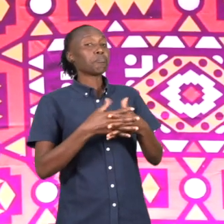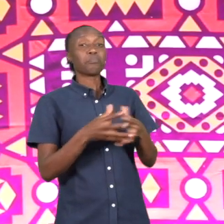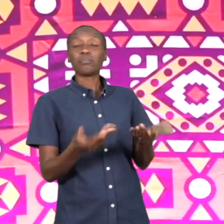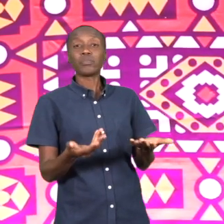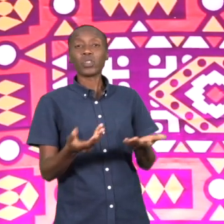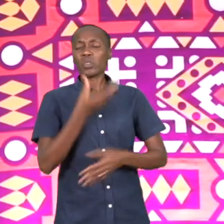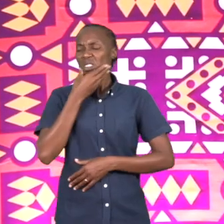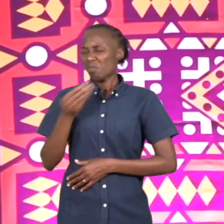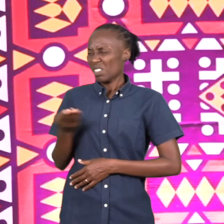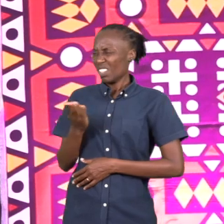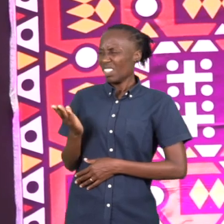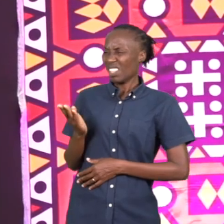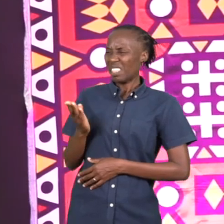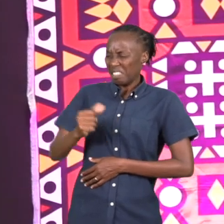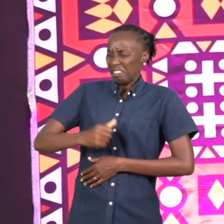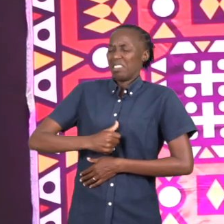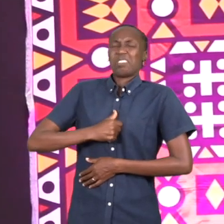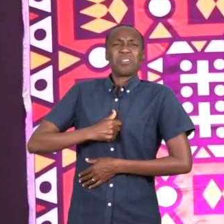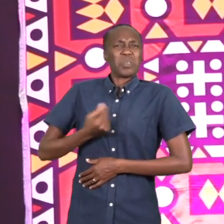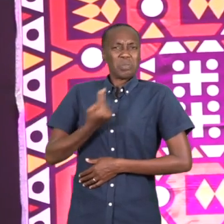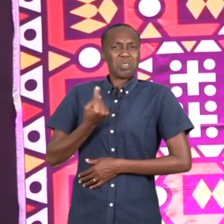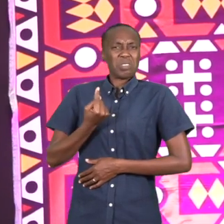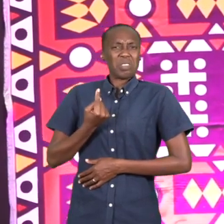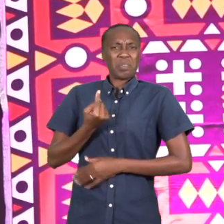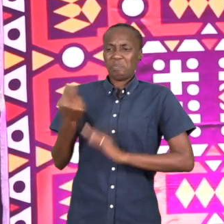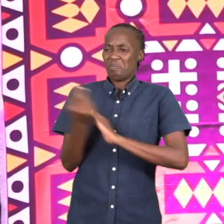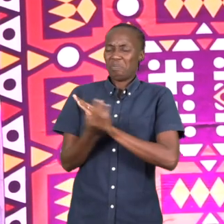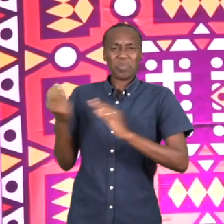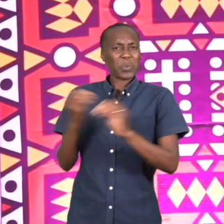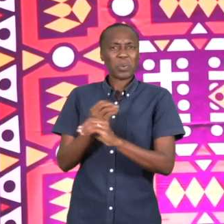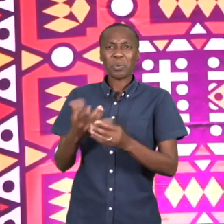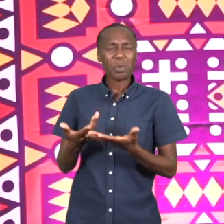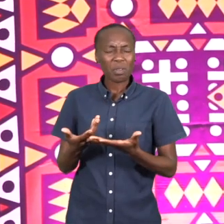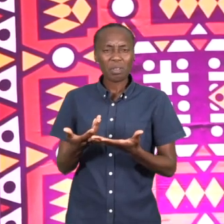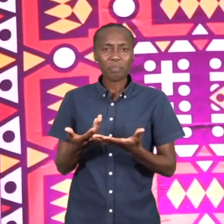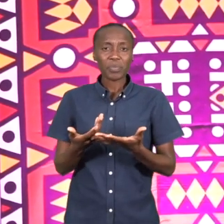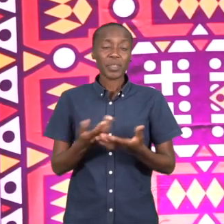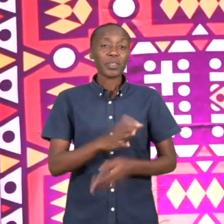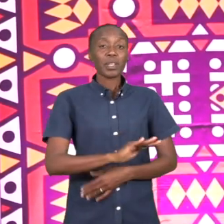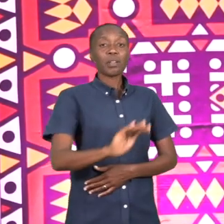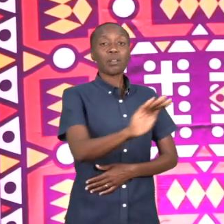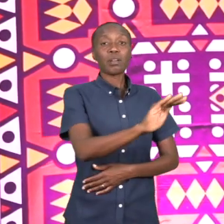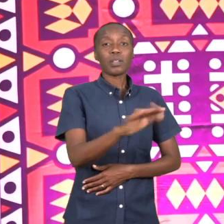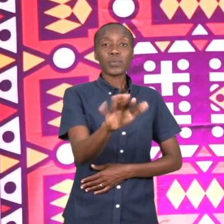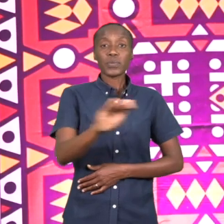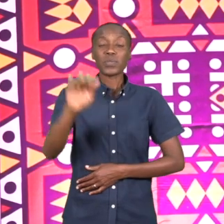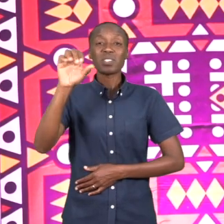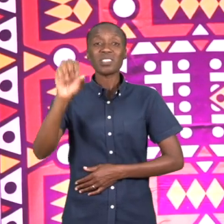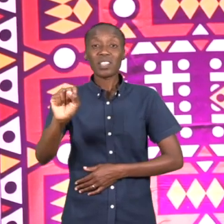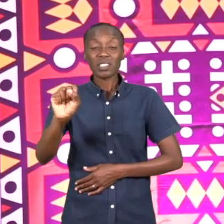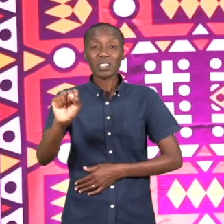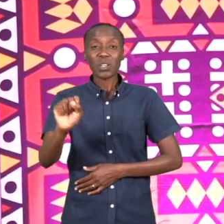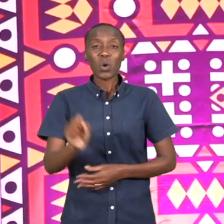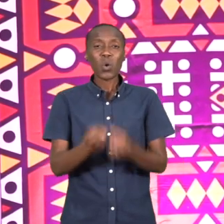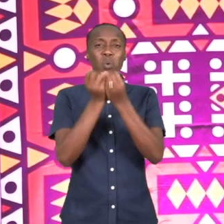A incapacidade de cuidarem de si próprios. E se formos a ver bem em nossa sociedade, podemos encontrar muitos homens que